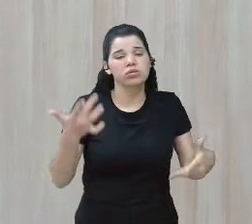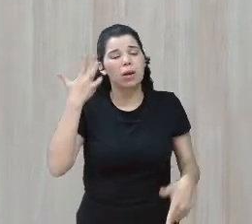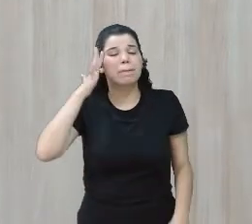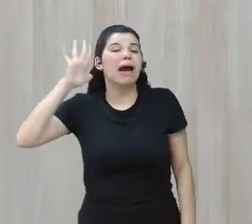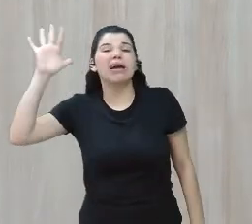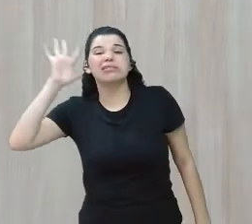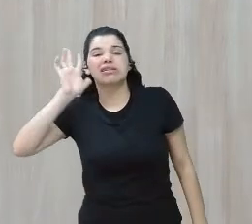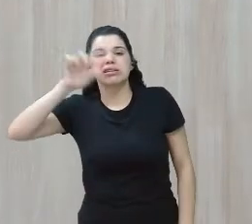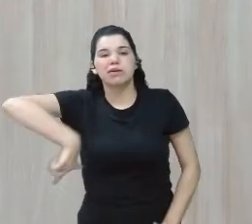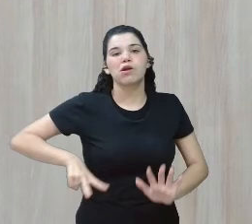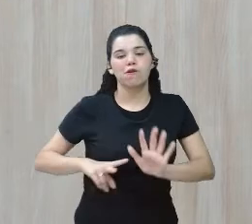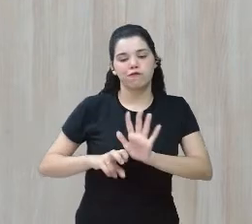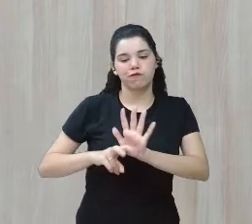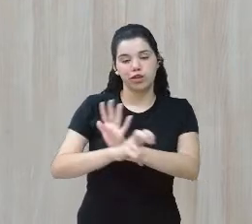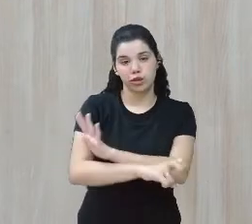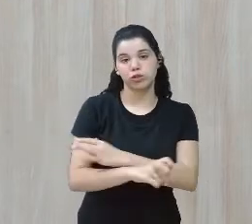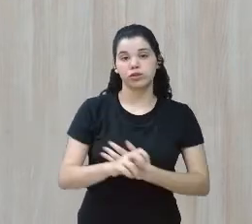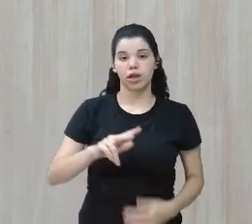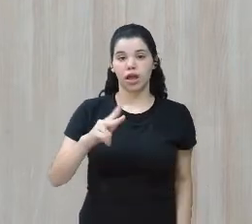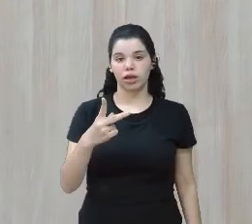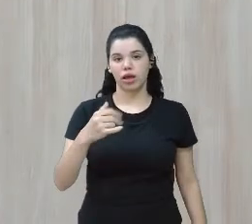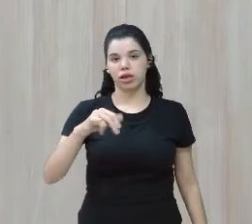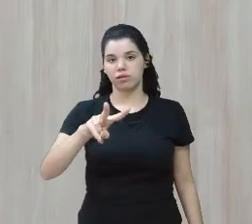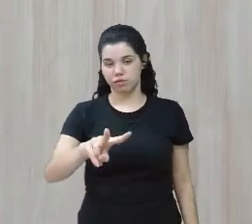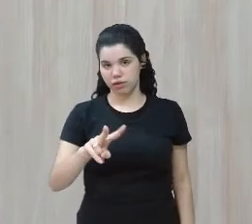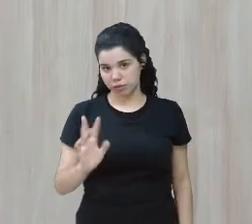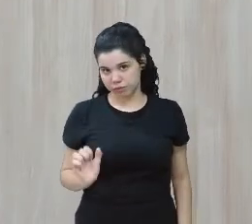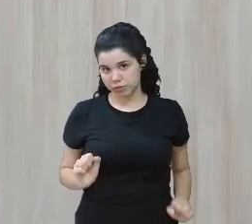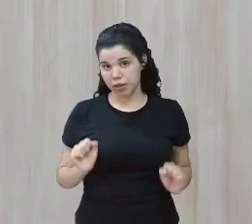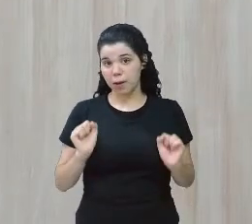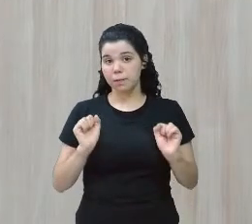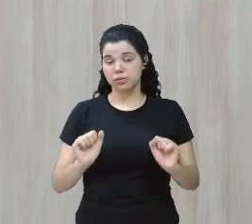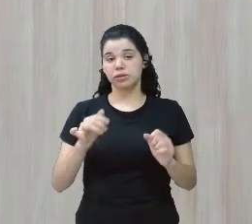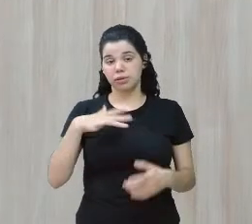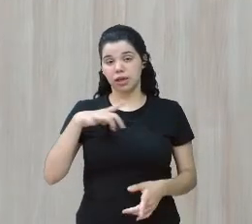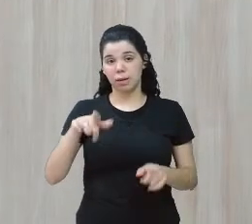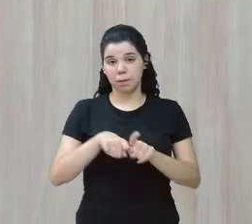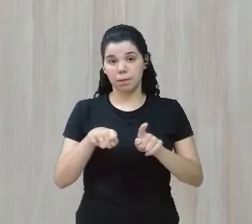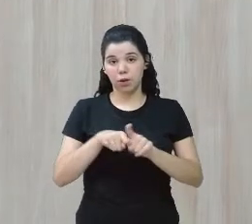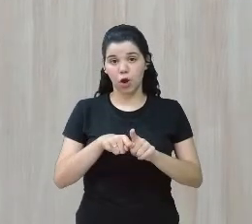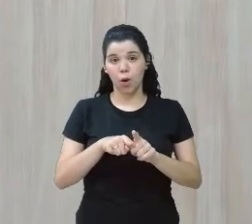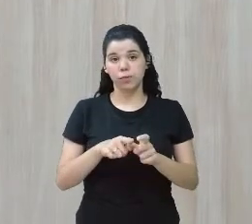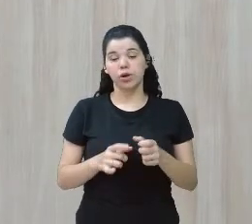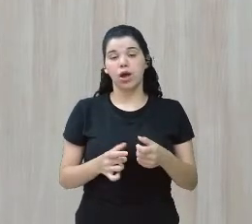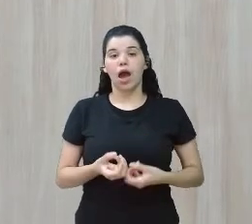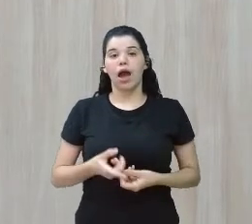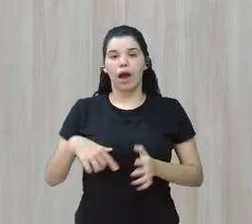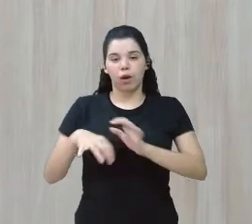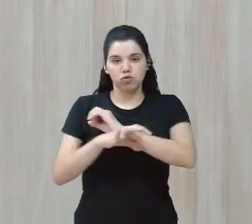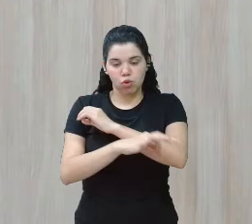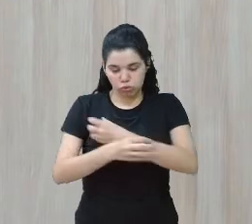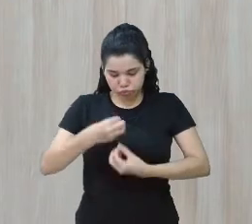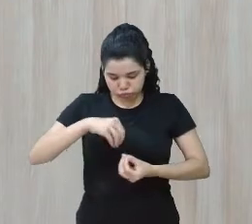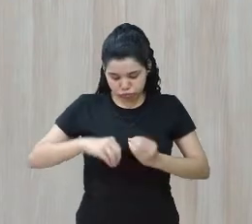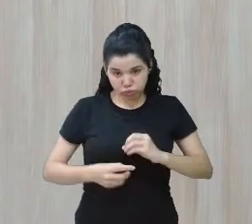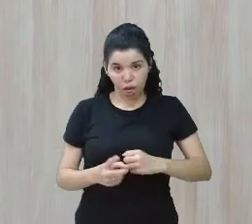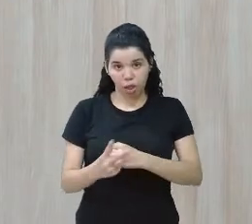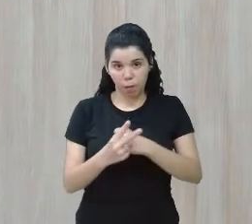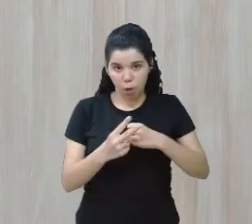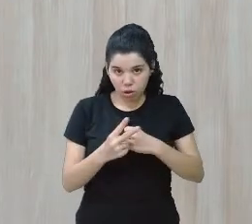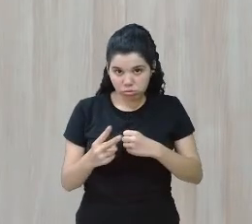você está com o vírus do HIV, sabendo que a imunidade ela é bastante atingida, que vimos na